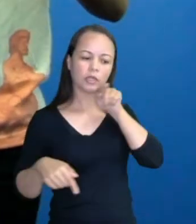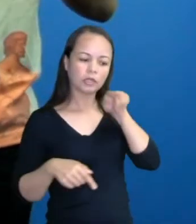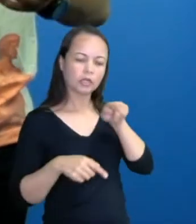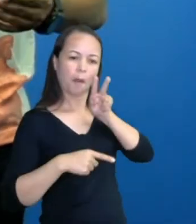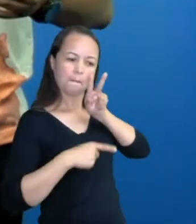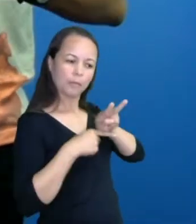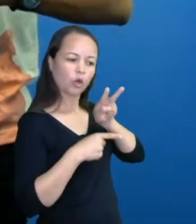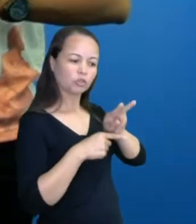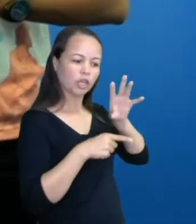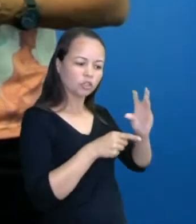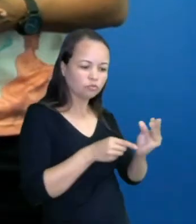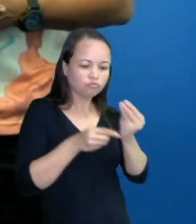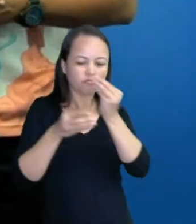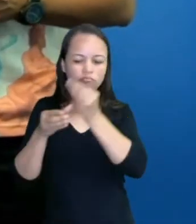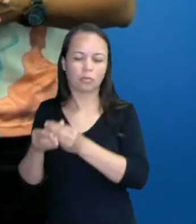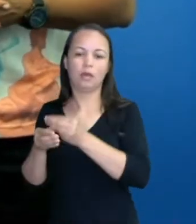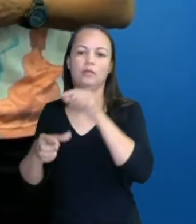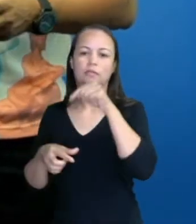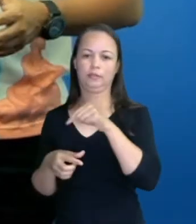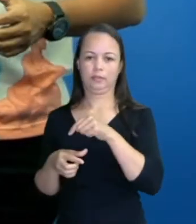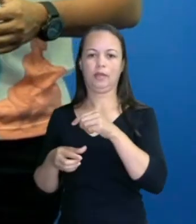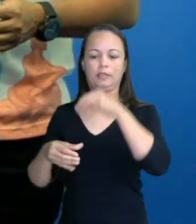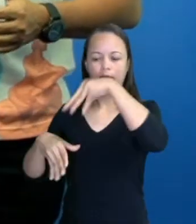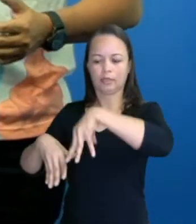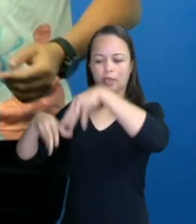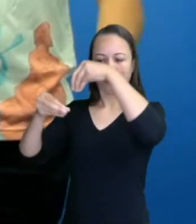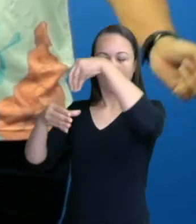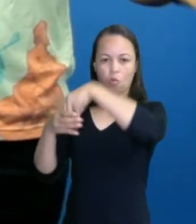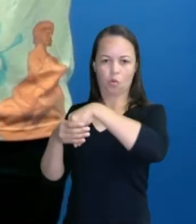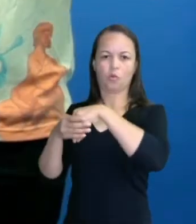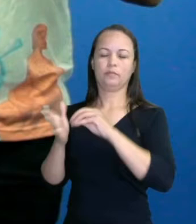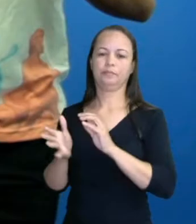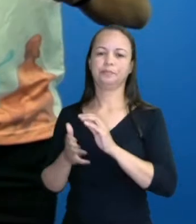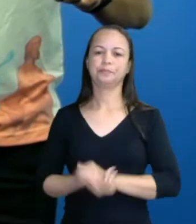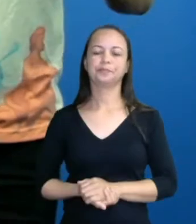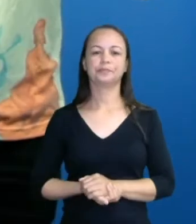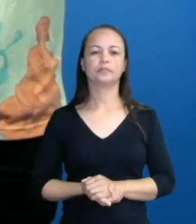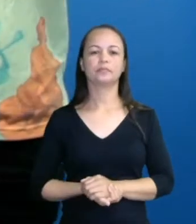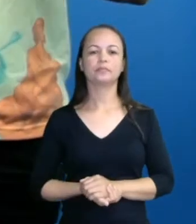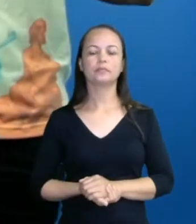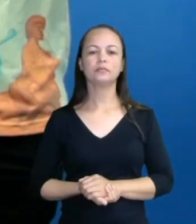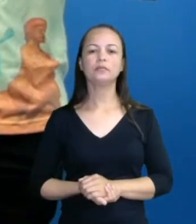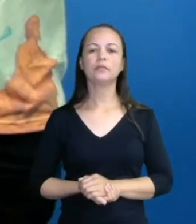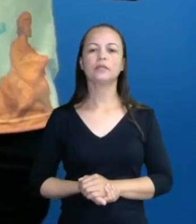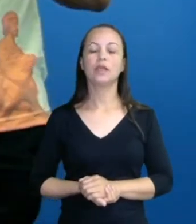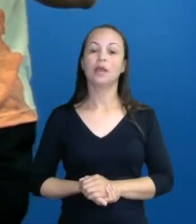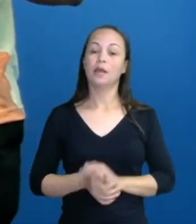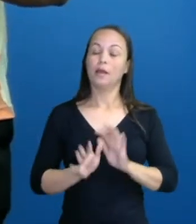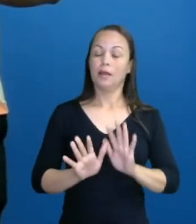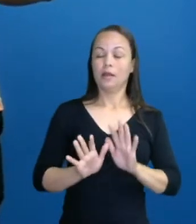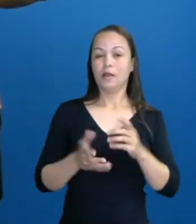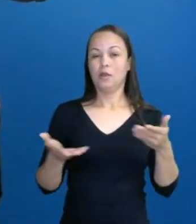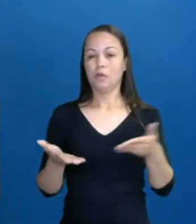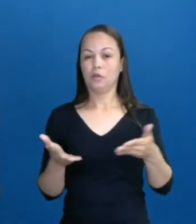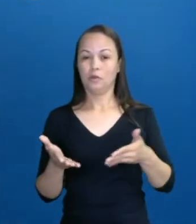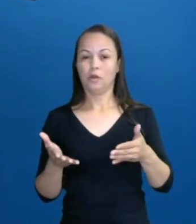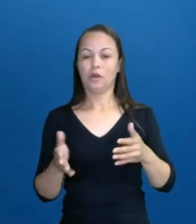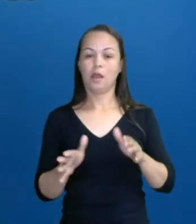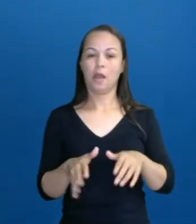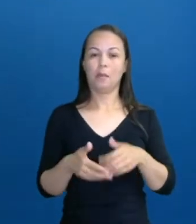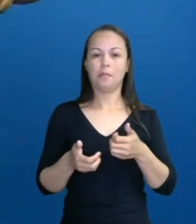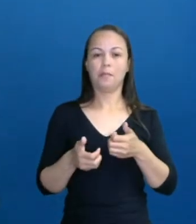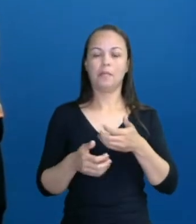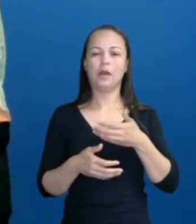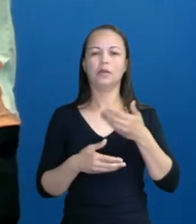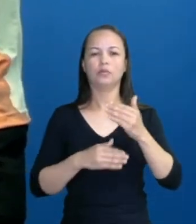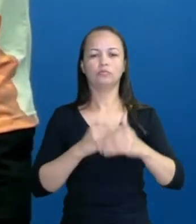proteção aos seus servos em períodos de guerra. Agora, a maioria das obrigações vai ser os servos que